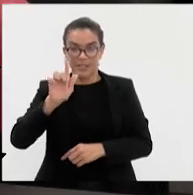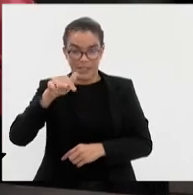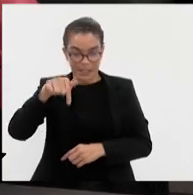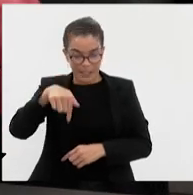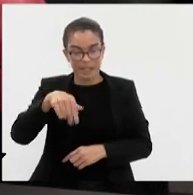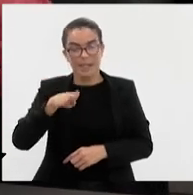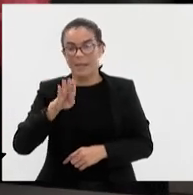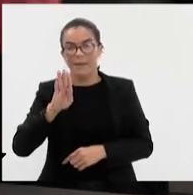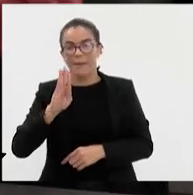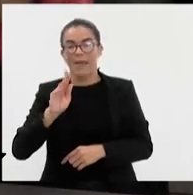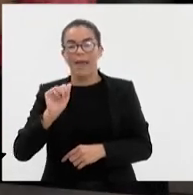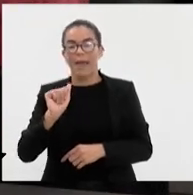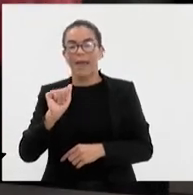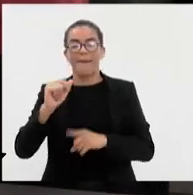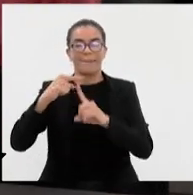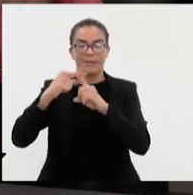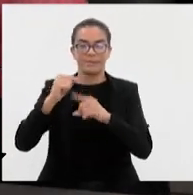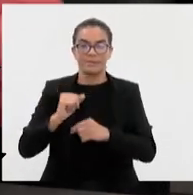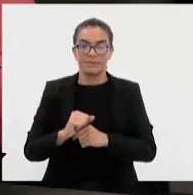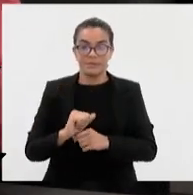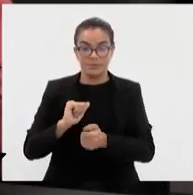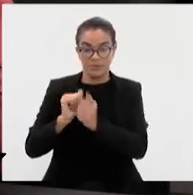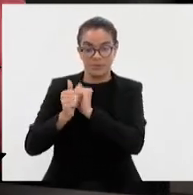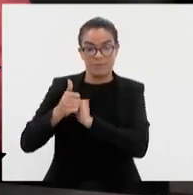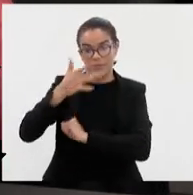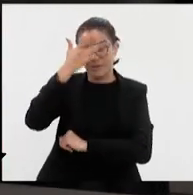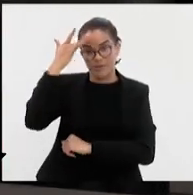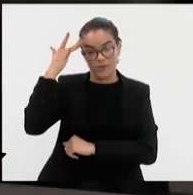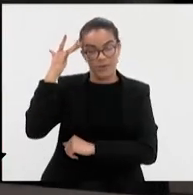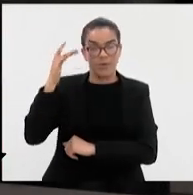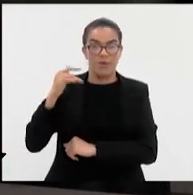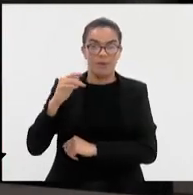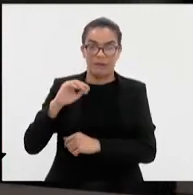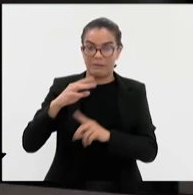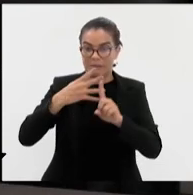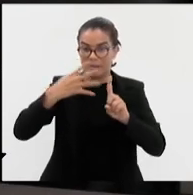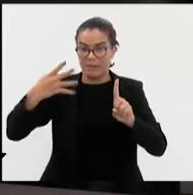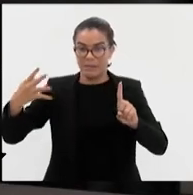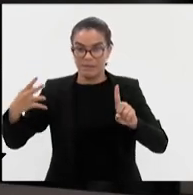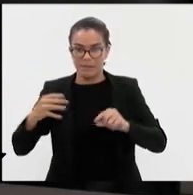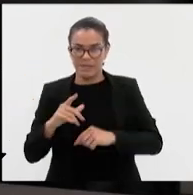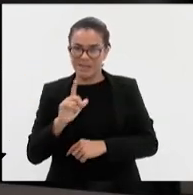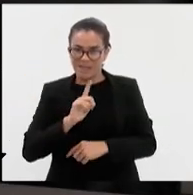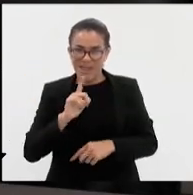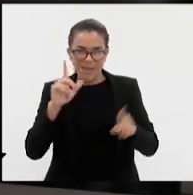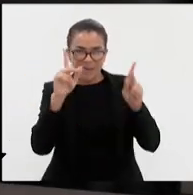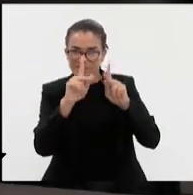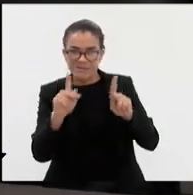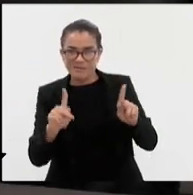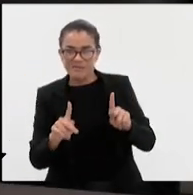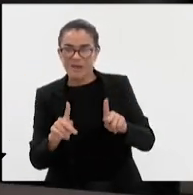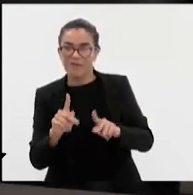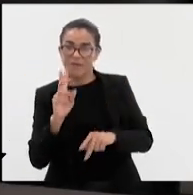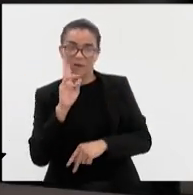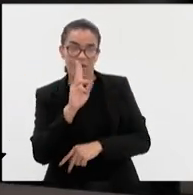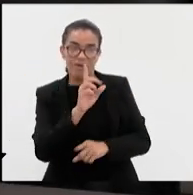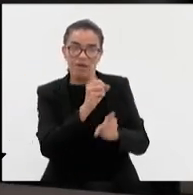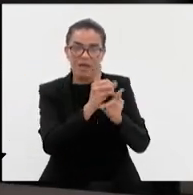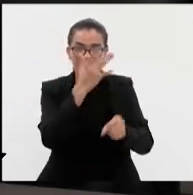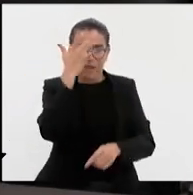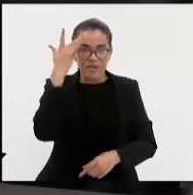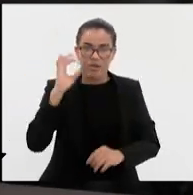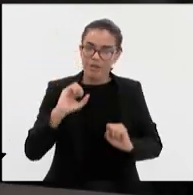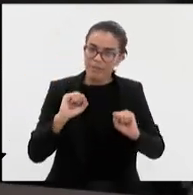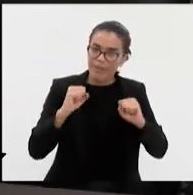da prática esportiva por pessoas trans. Isso não é uma coisa que está pacificada. Você vai encontrar gente que